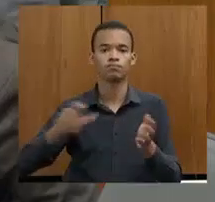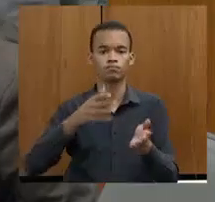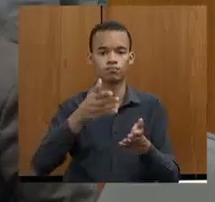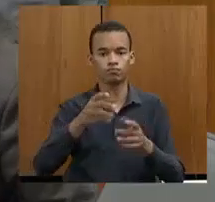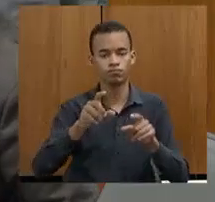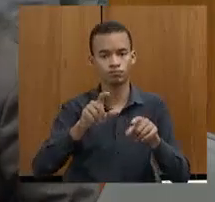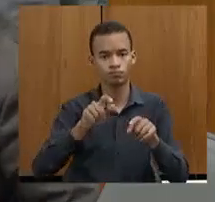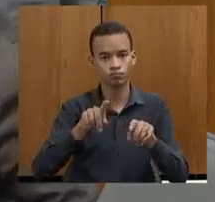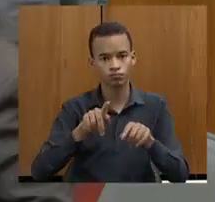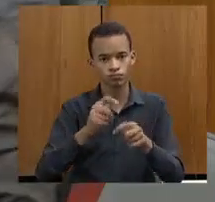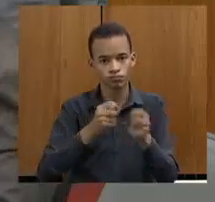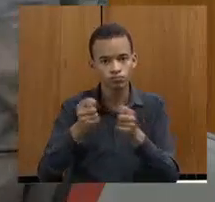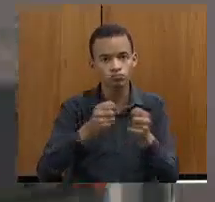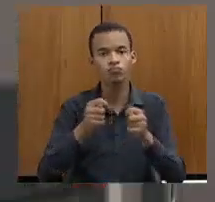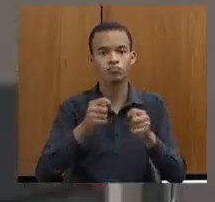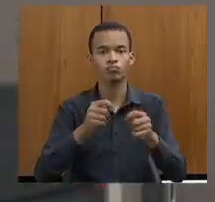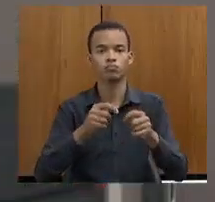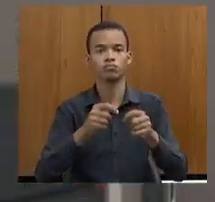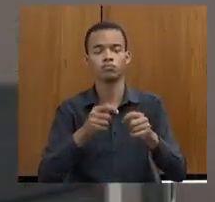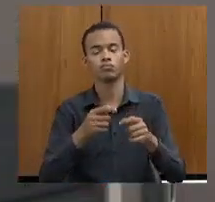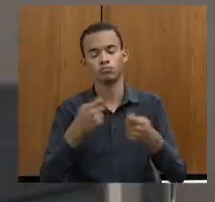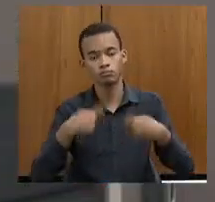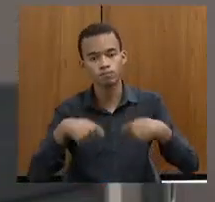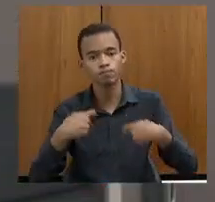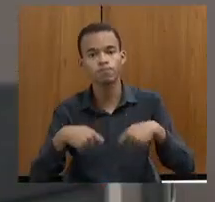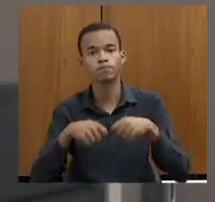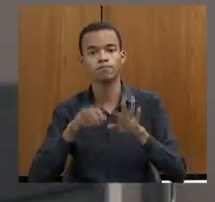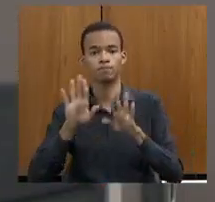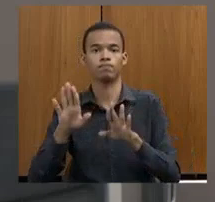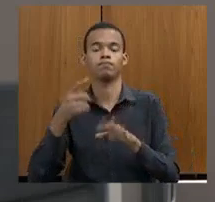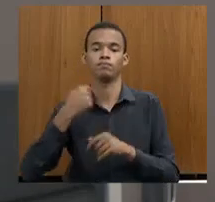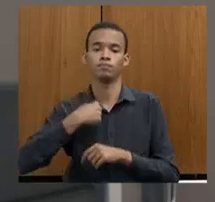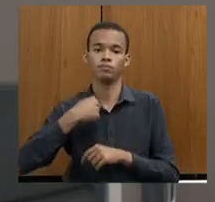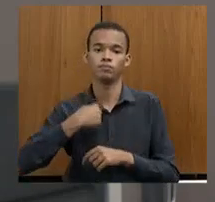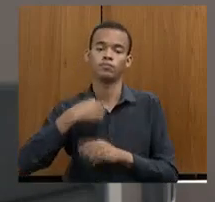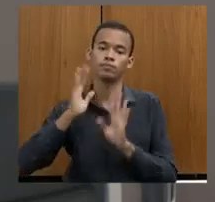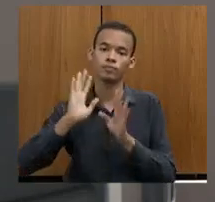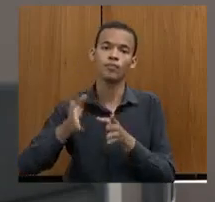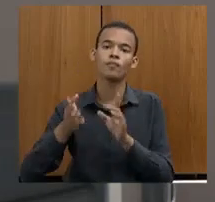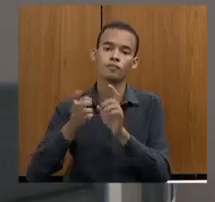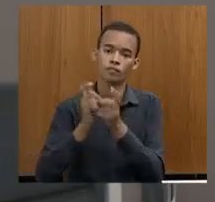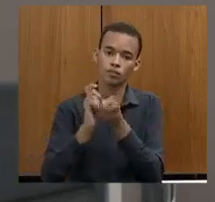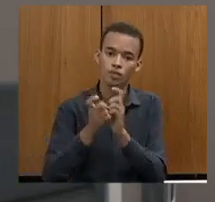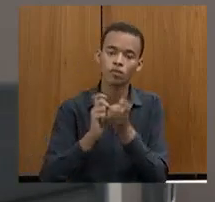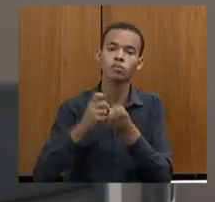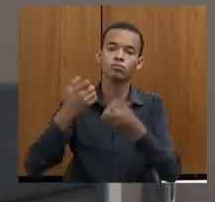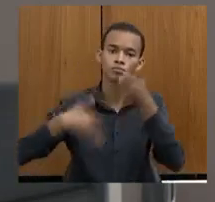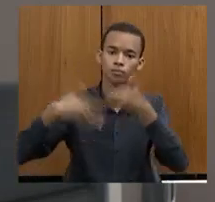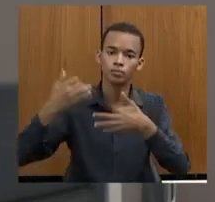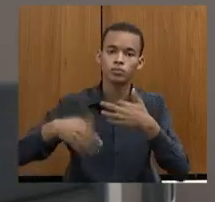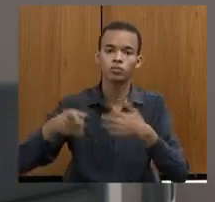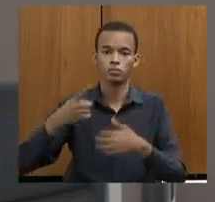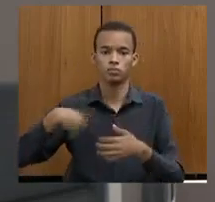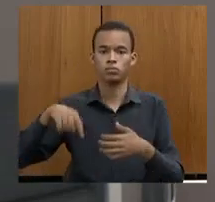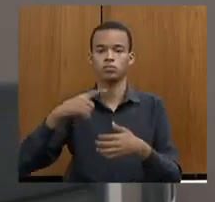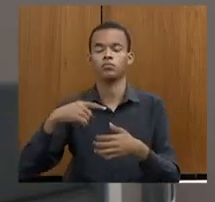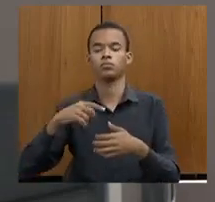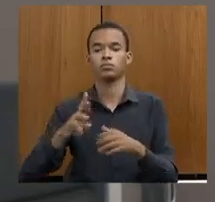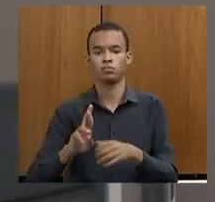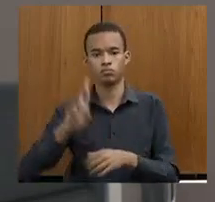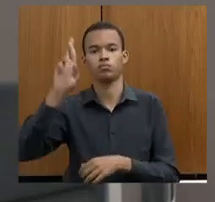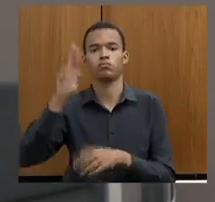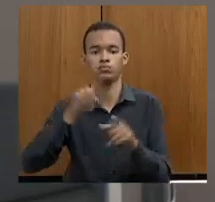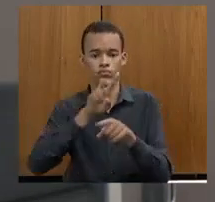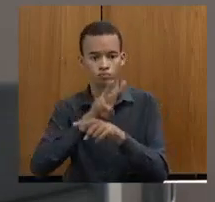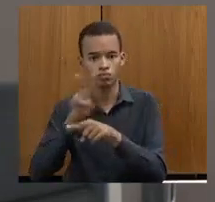porque como foi dito reiteradas vezes aqui na nossa Audiência hoje este governo não abre mão responsabilidade fiscal e por